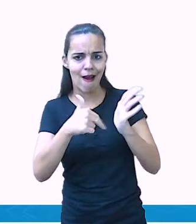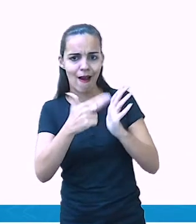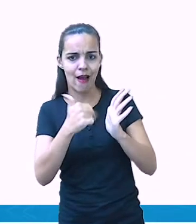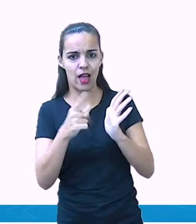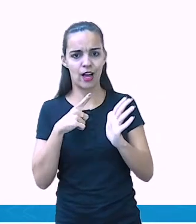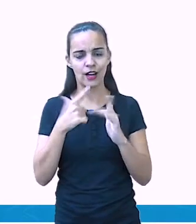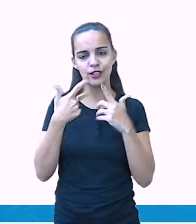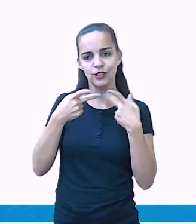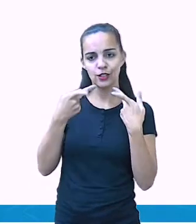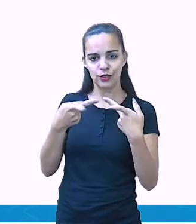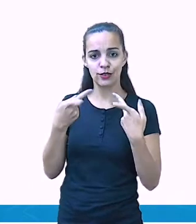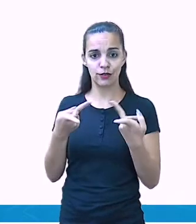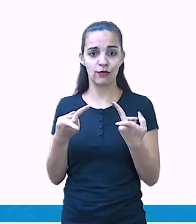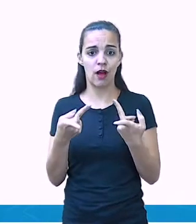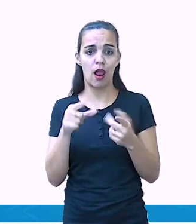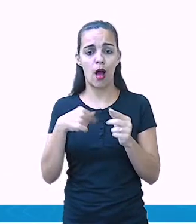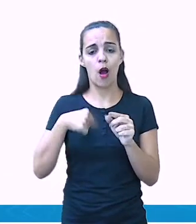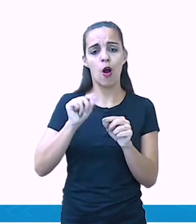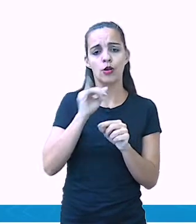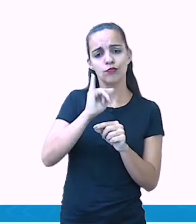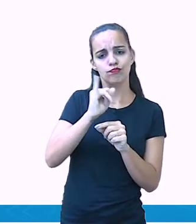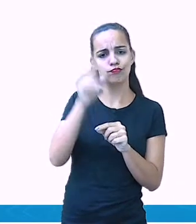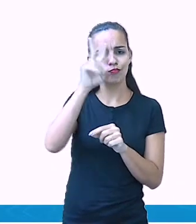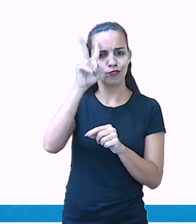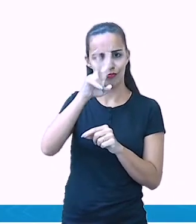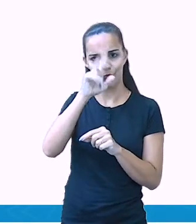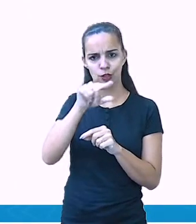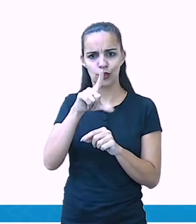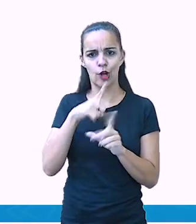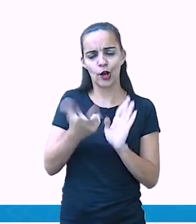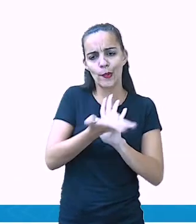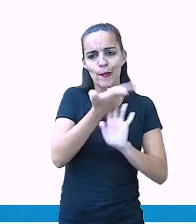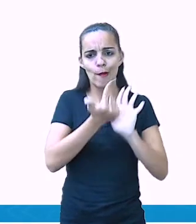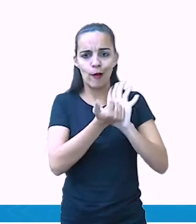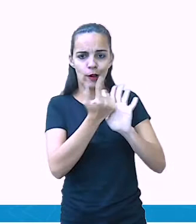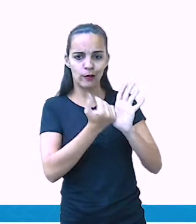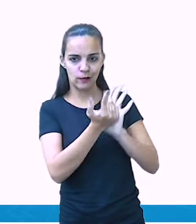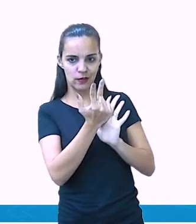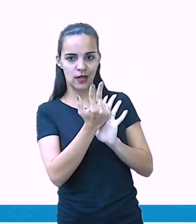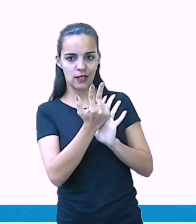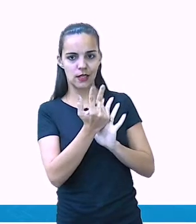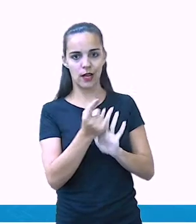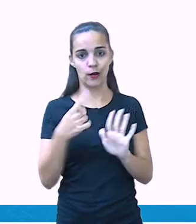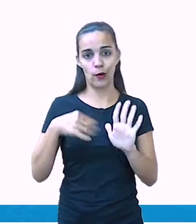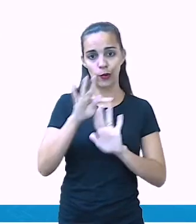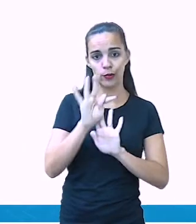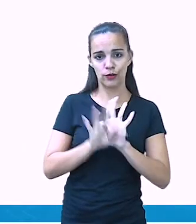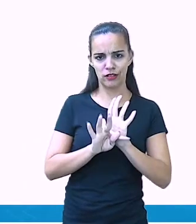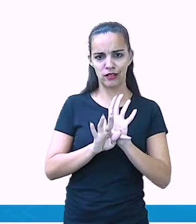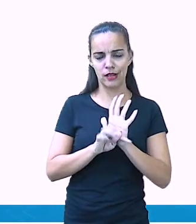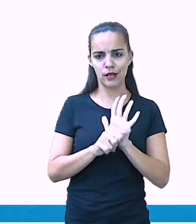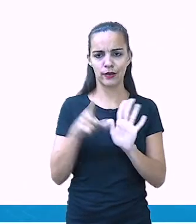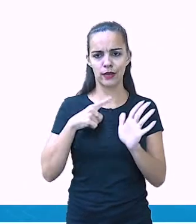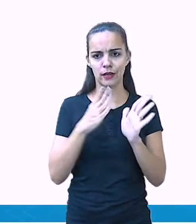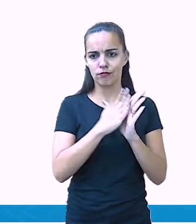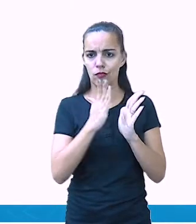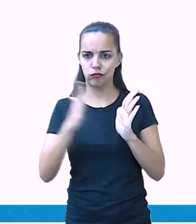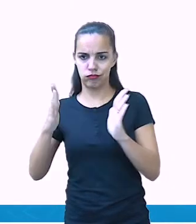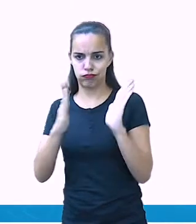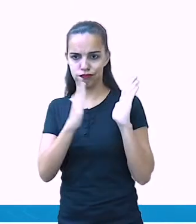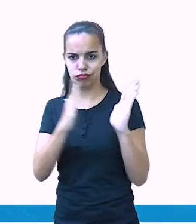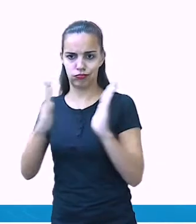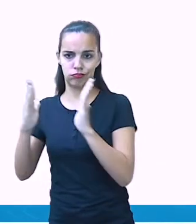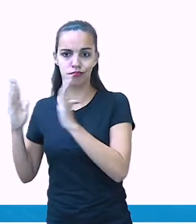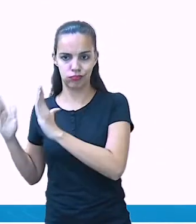desenhos e textos dispostos em sequências. Então, a tirinha é um pedaço ou